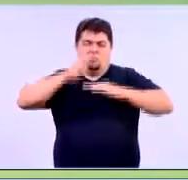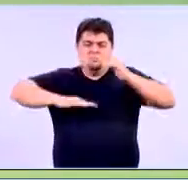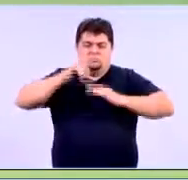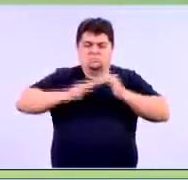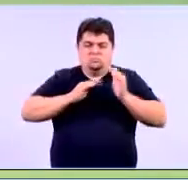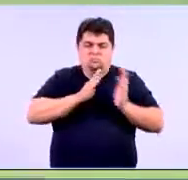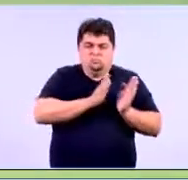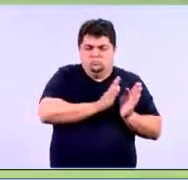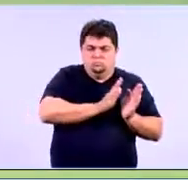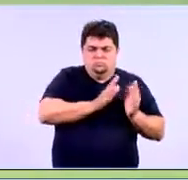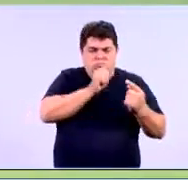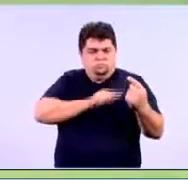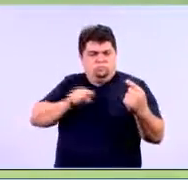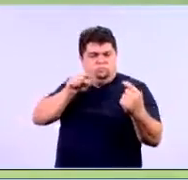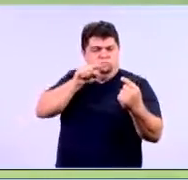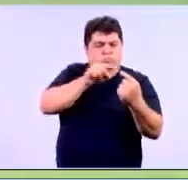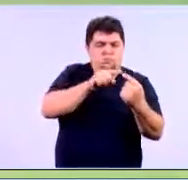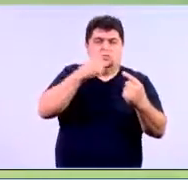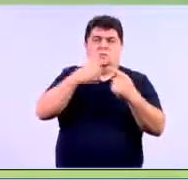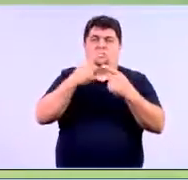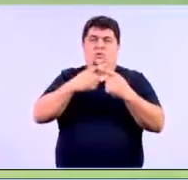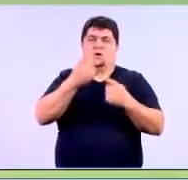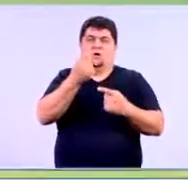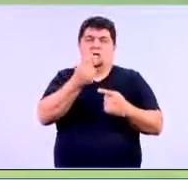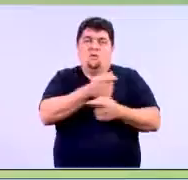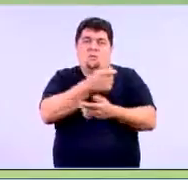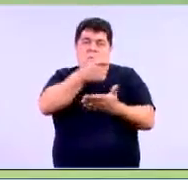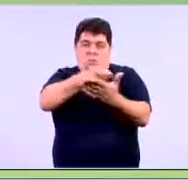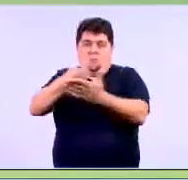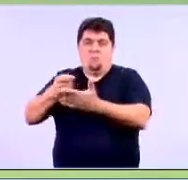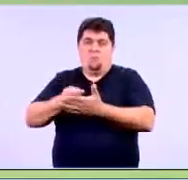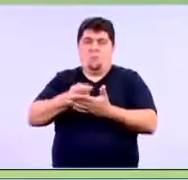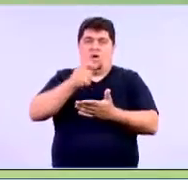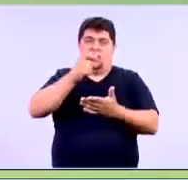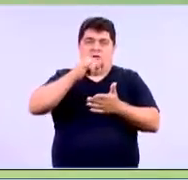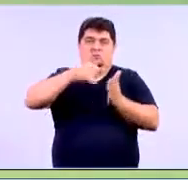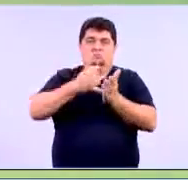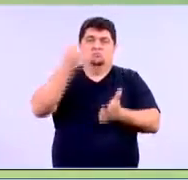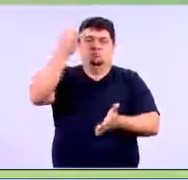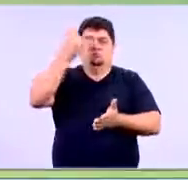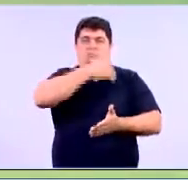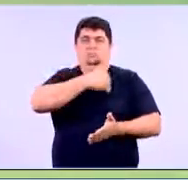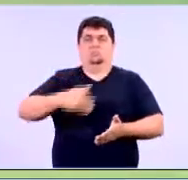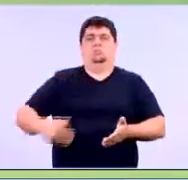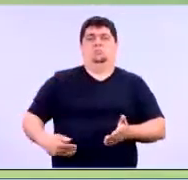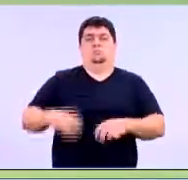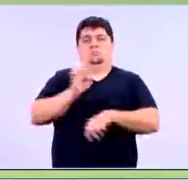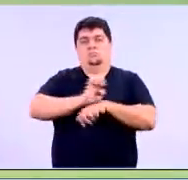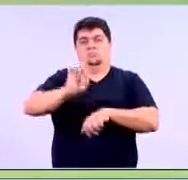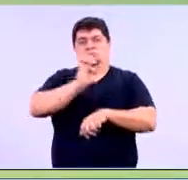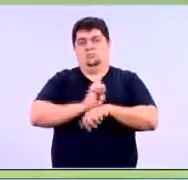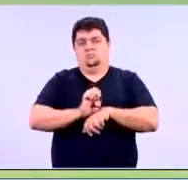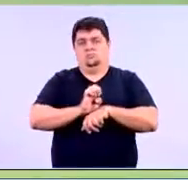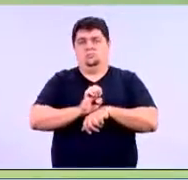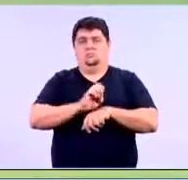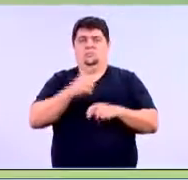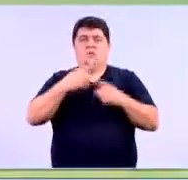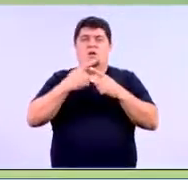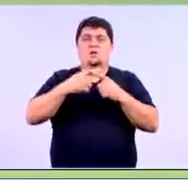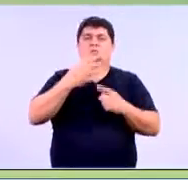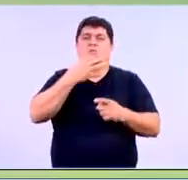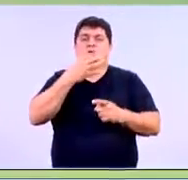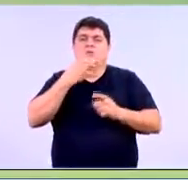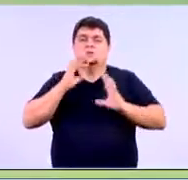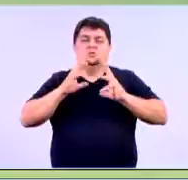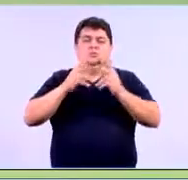no trato com os tributos exigidos pelo Estado, que irão conhecer o funcionamento do sistema